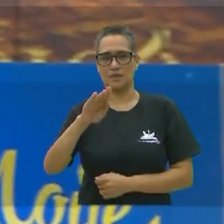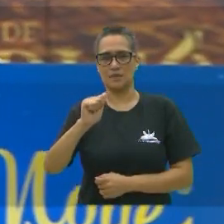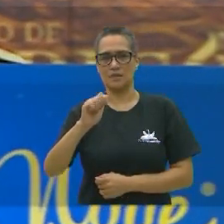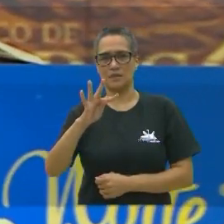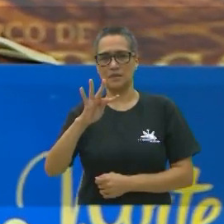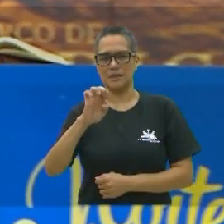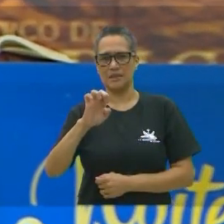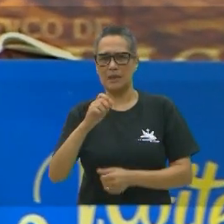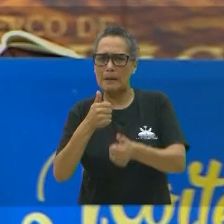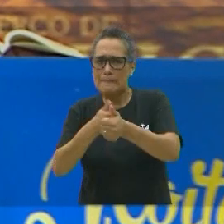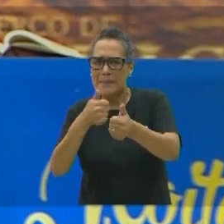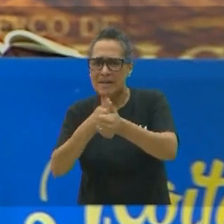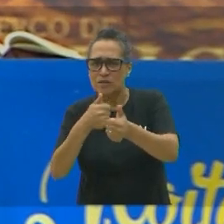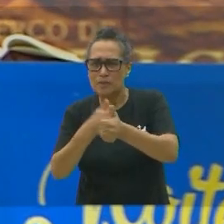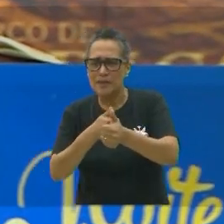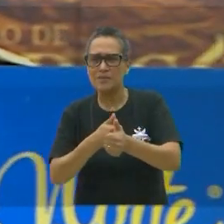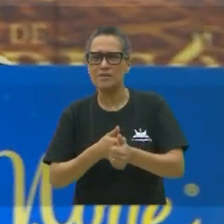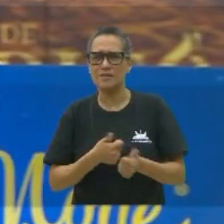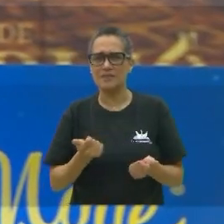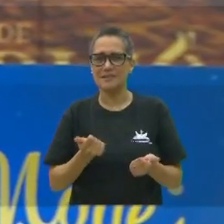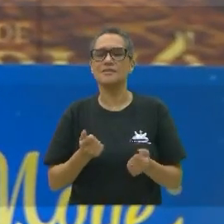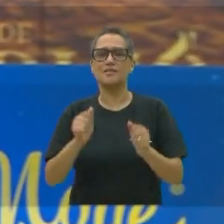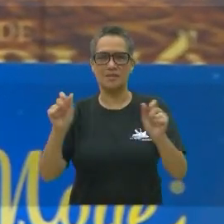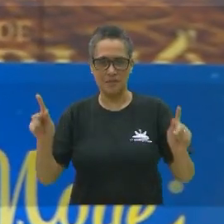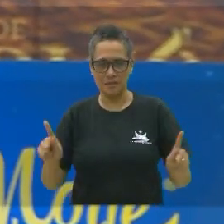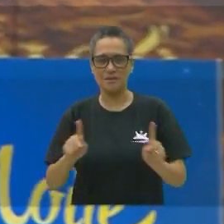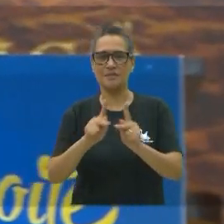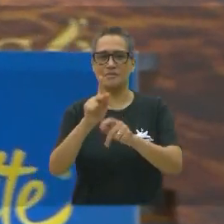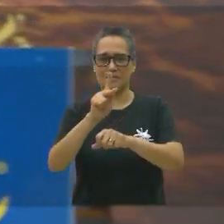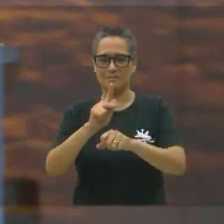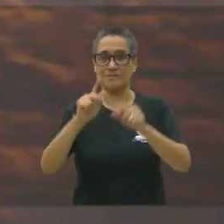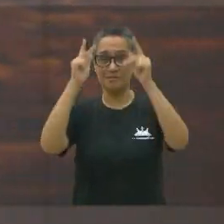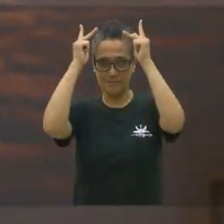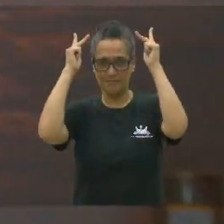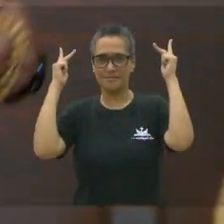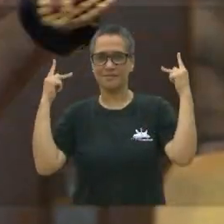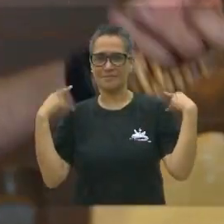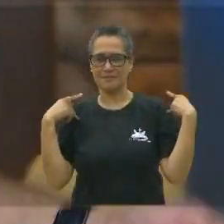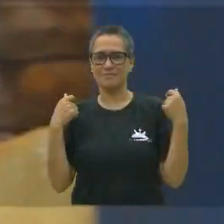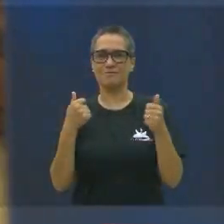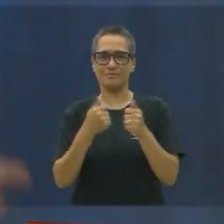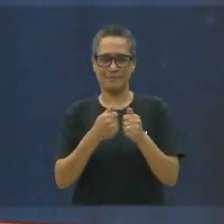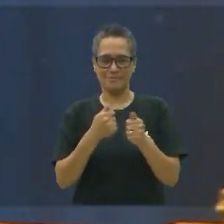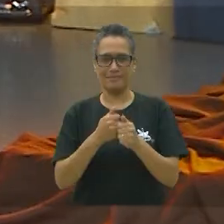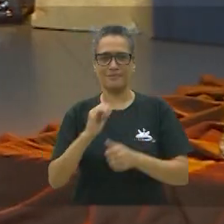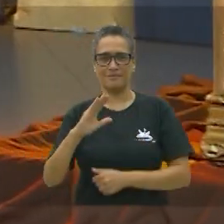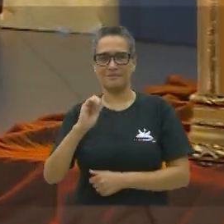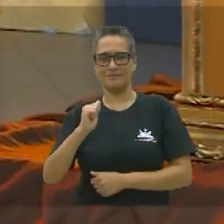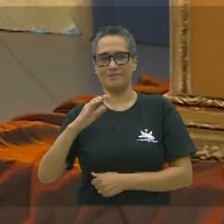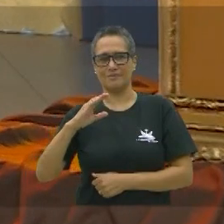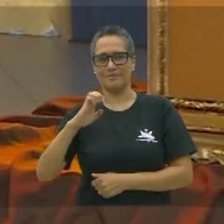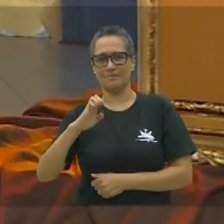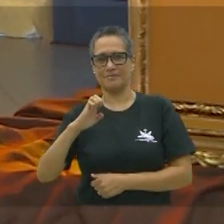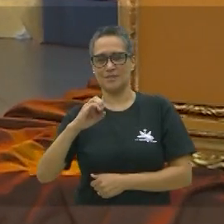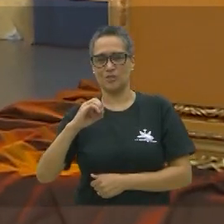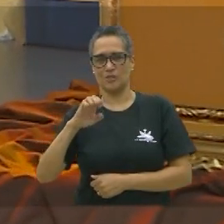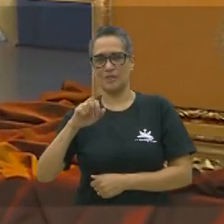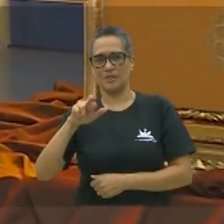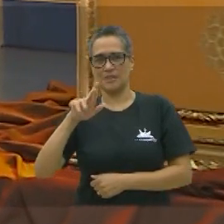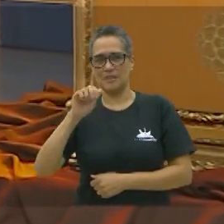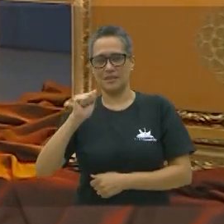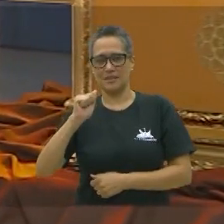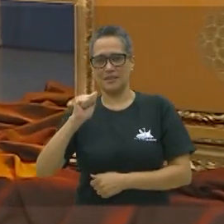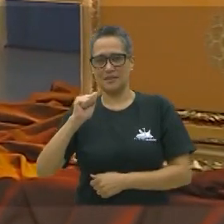Taubaté é fácil de localizar, está perto de Aparecida, está perto de Cachoeira Paulista, lugares religiosos que